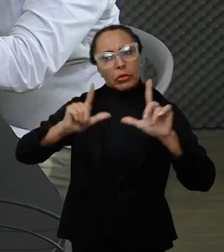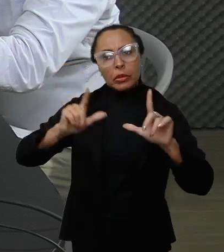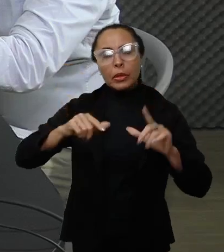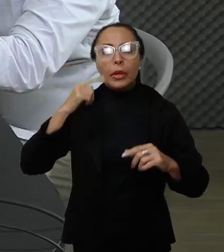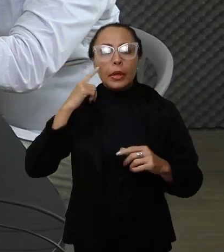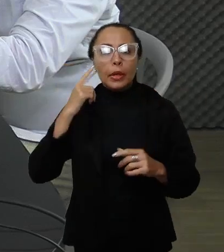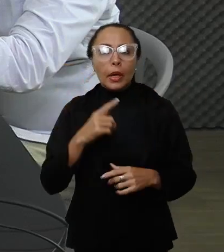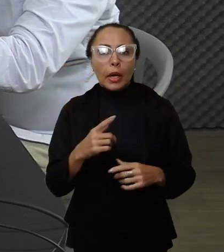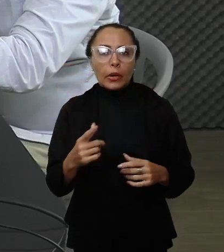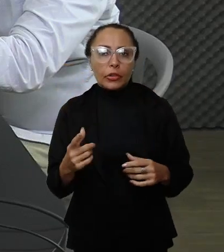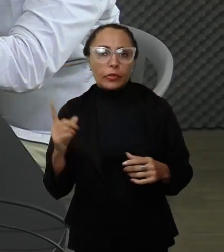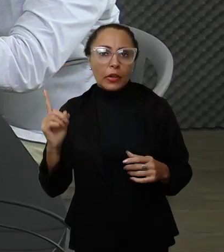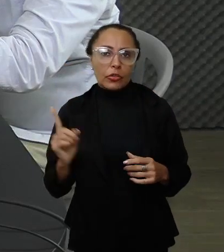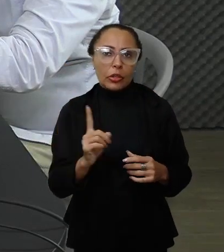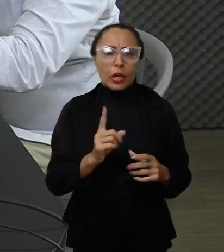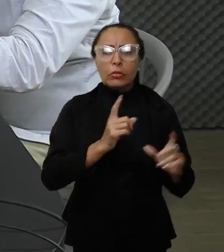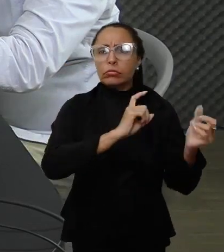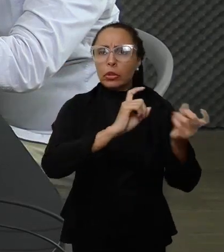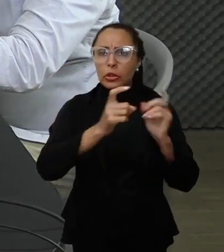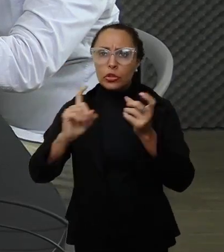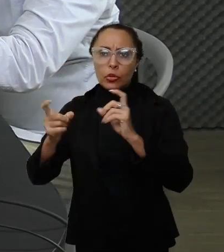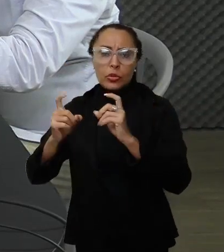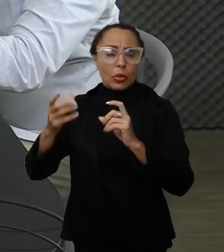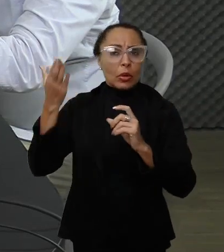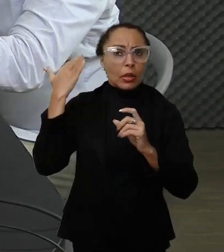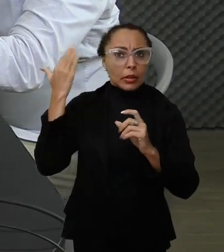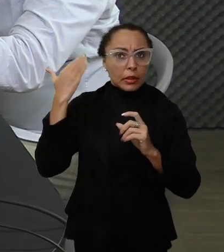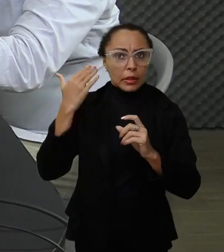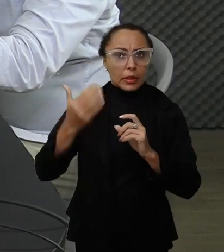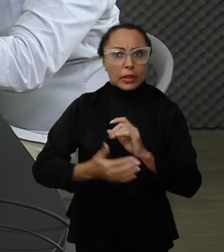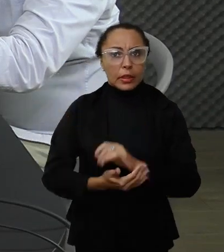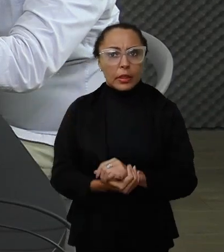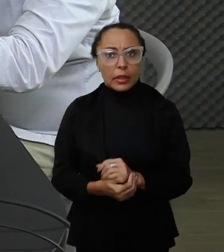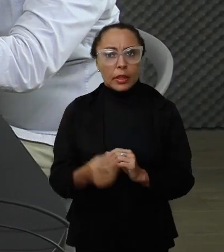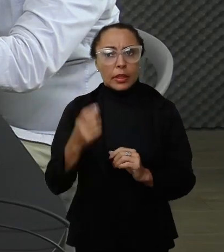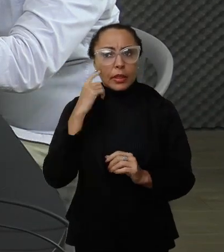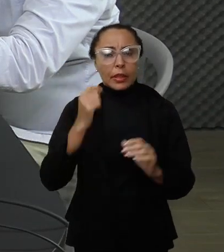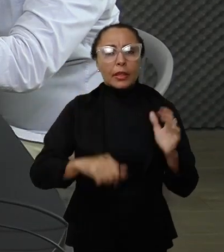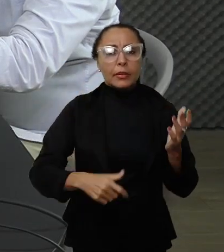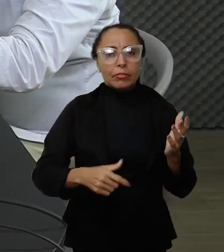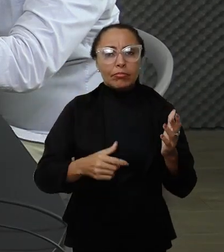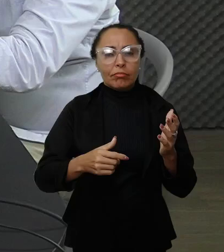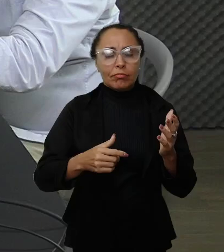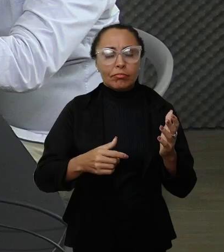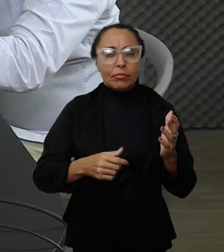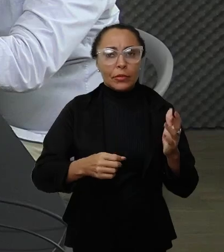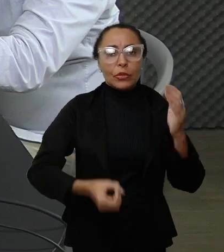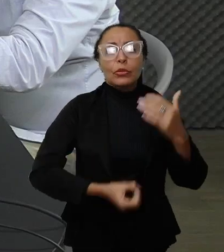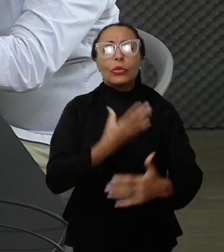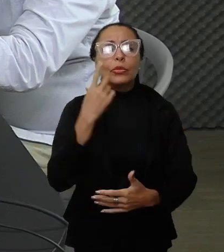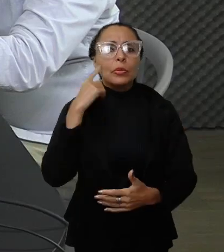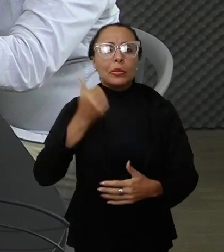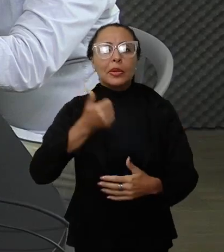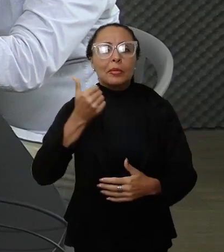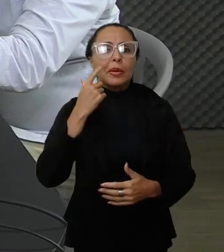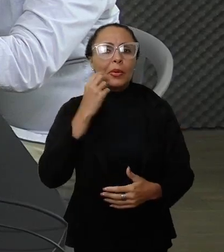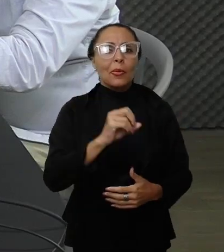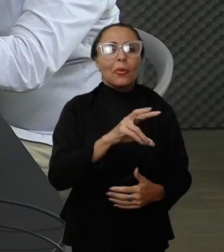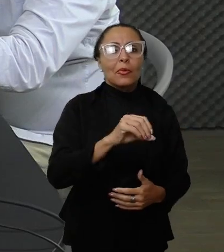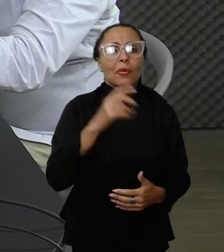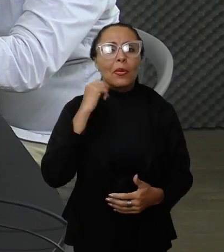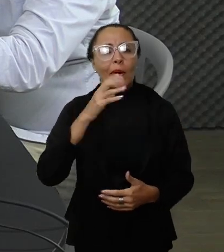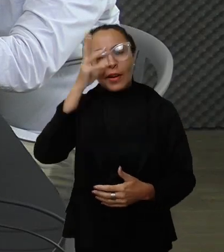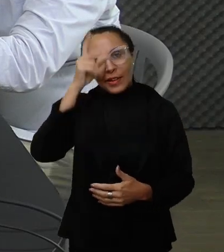gente vai chegar aqui numa discussão que é bem antiga. Quem nasceu primeiro, o ovo ou a galinha? A gente tem um programa, naquela época que tinha muitos